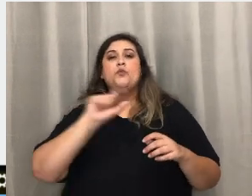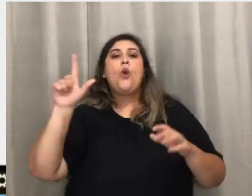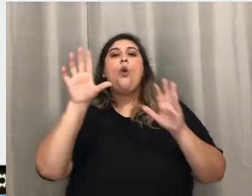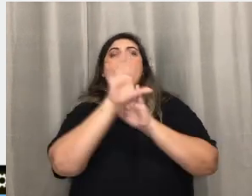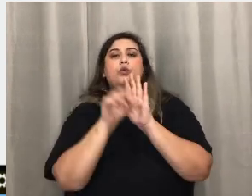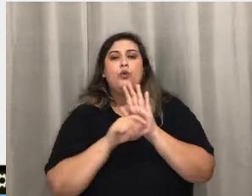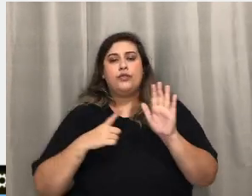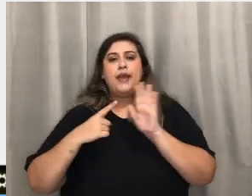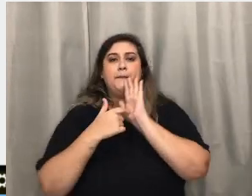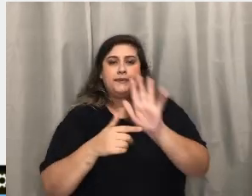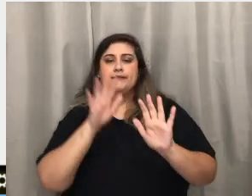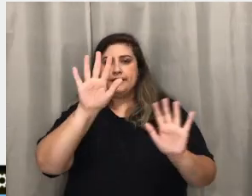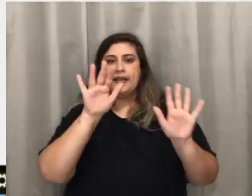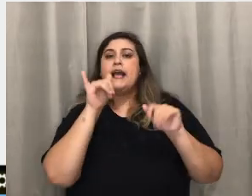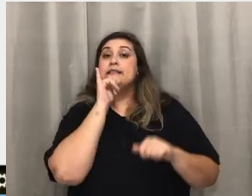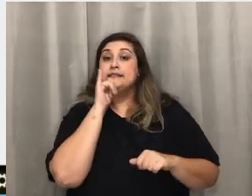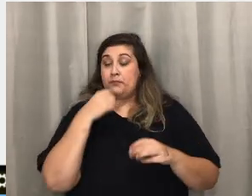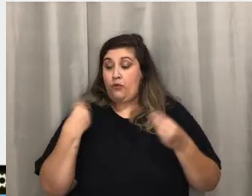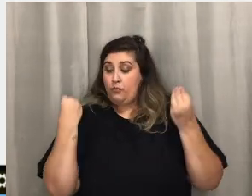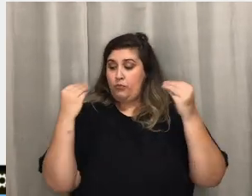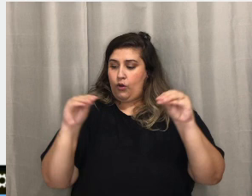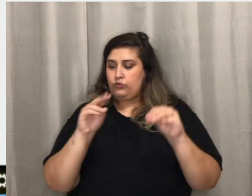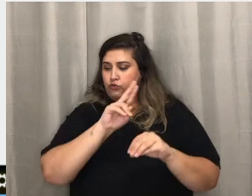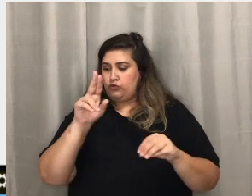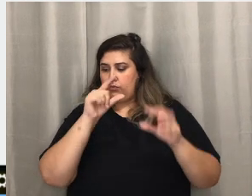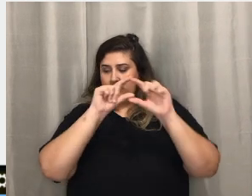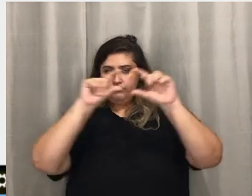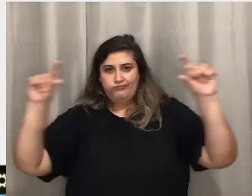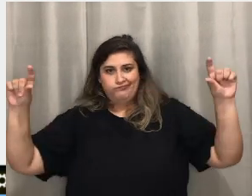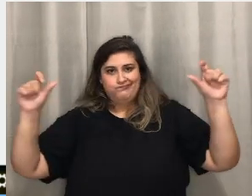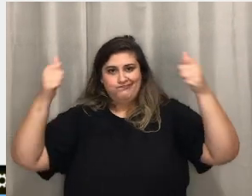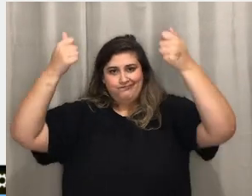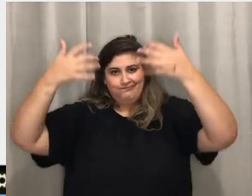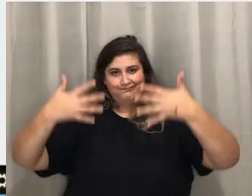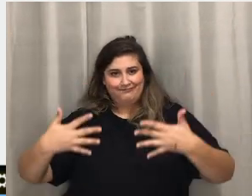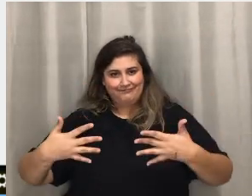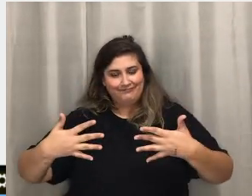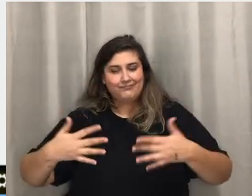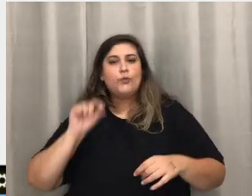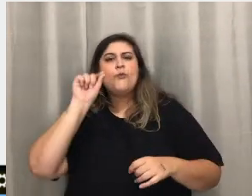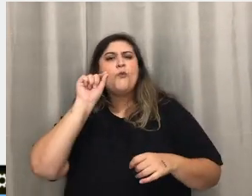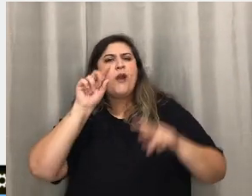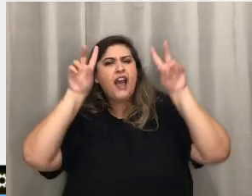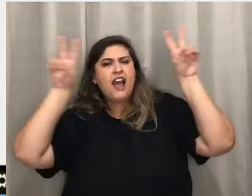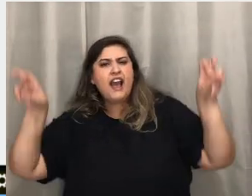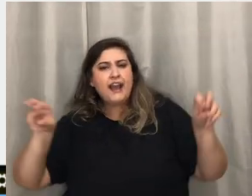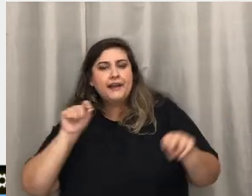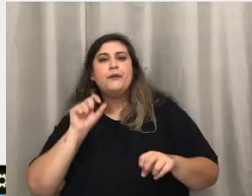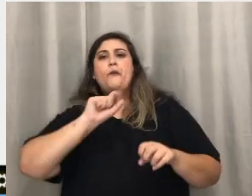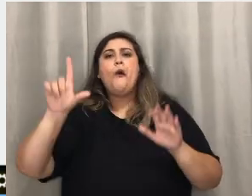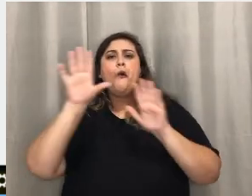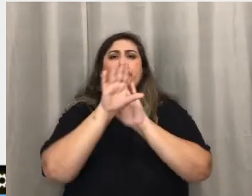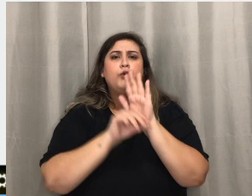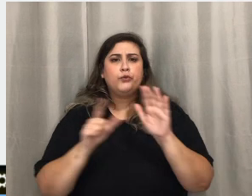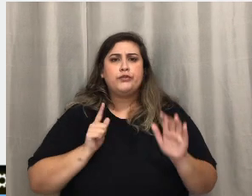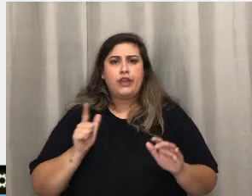aqui, vou colocar o meu nome, por exemplo, aqui na descrição do podcast, do que se trata, qual o conteúdo a